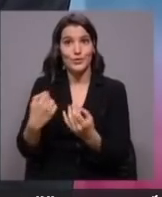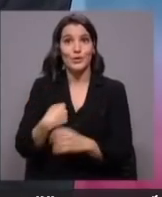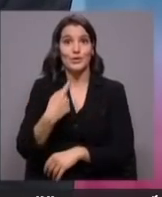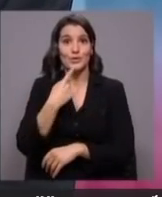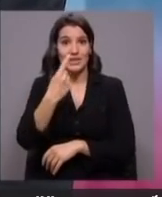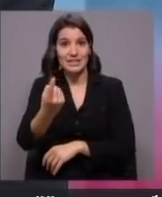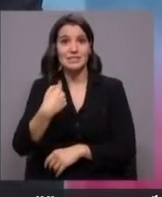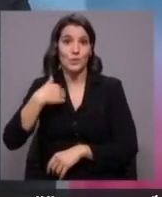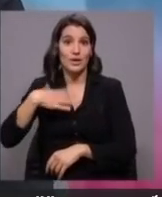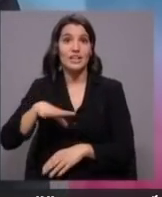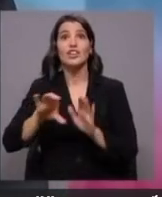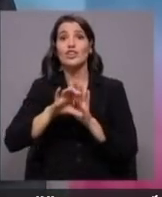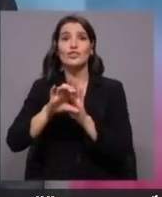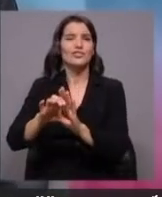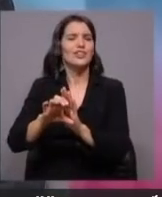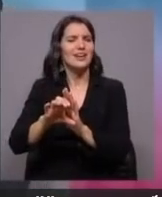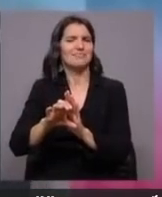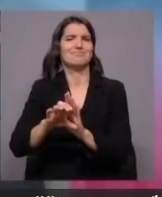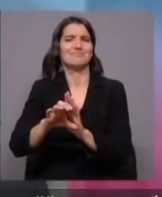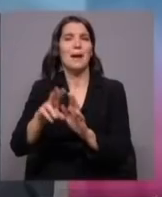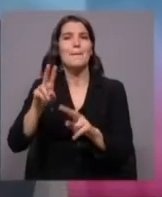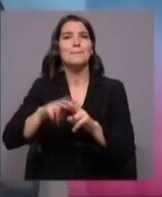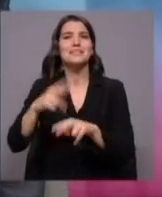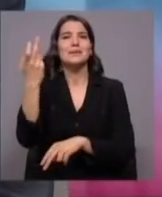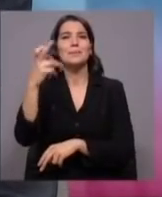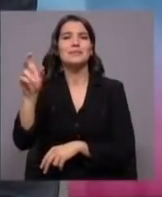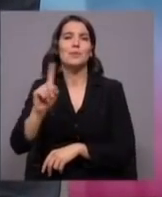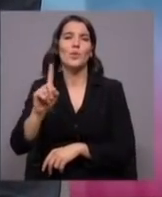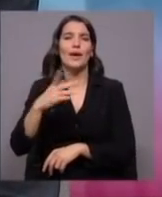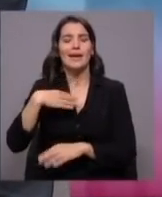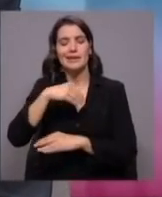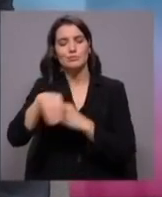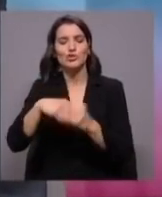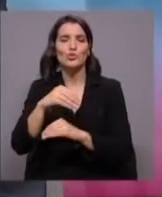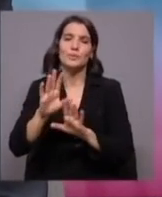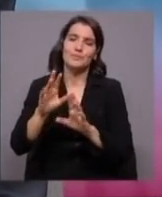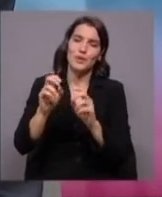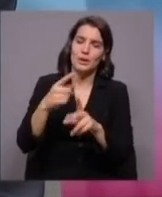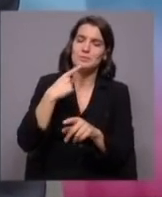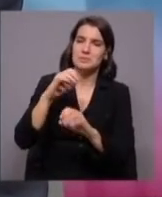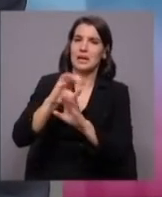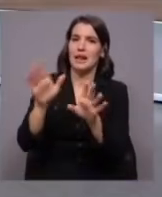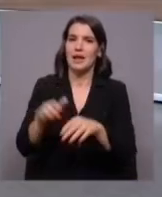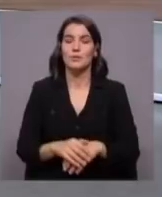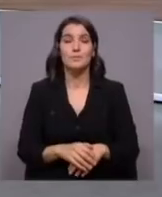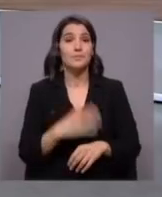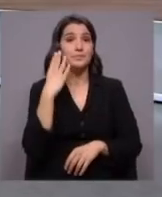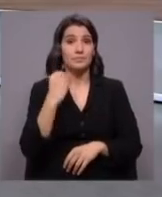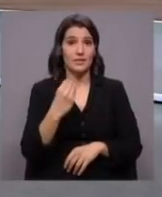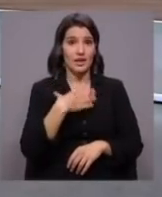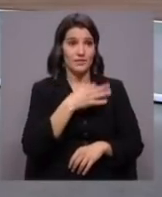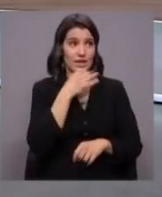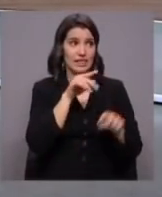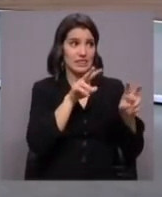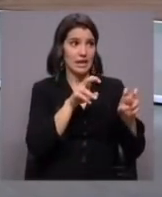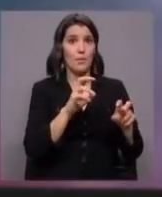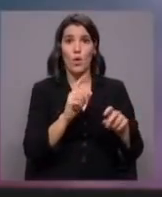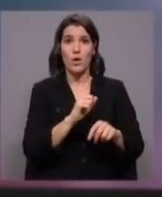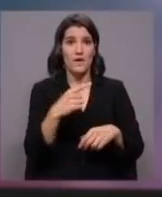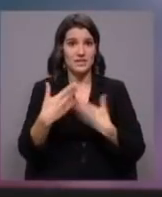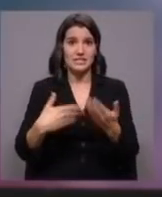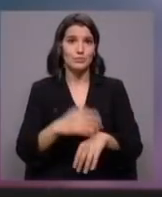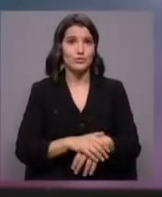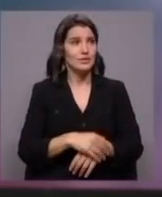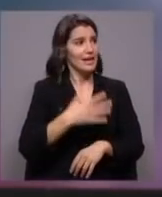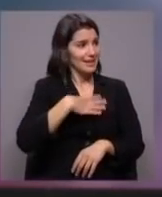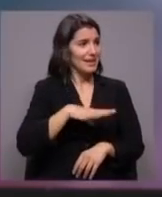é que afinal o Chega não quer exatamente a prisão perpétua, mas a coisa mitigada. Isso é que Catarina Martins, ficou claro. Sobre este tema quer falar ou avançamos? Quero. Muito, força. Muito boa